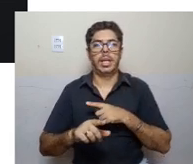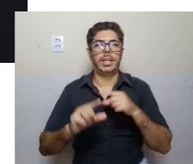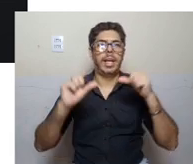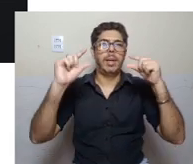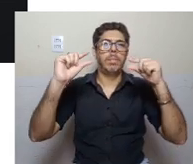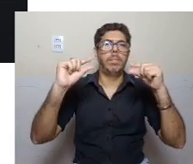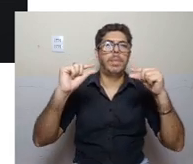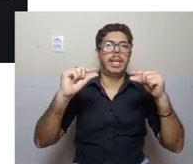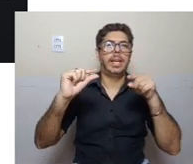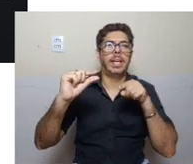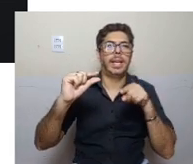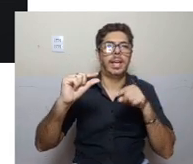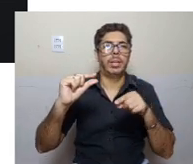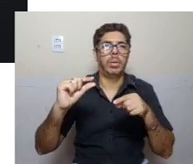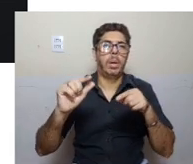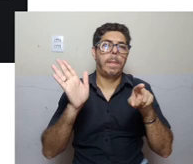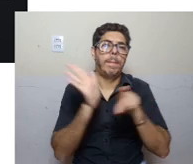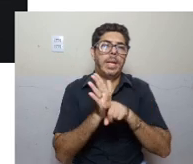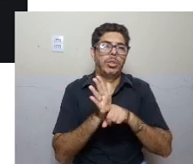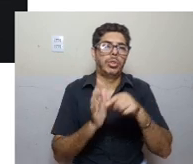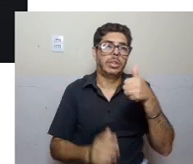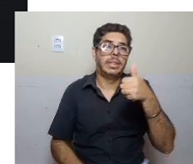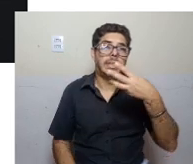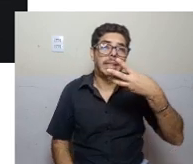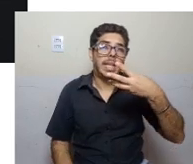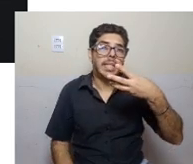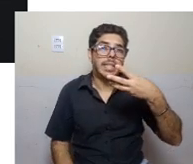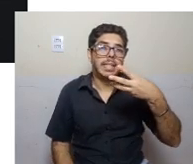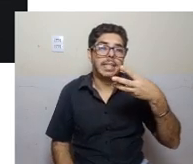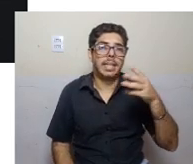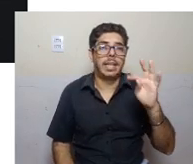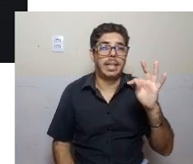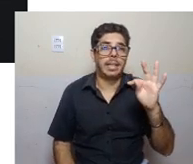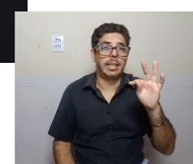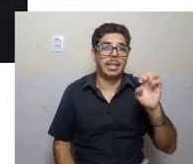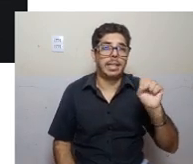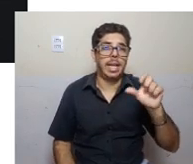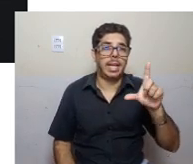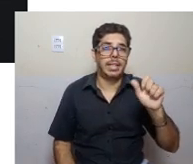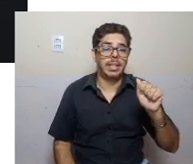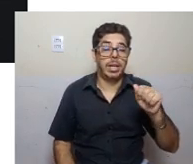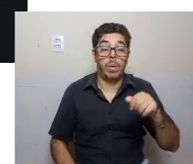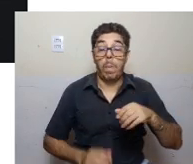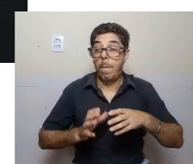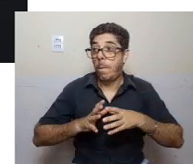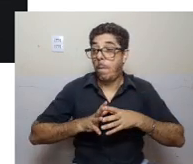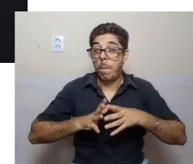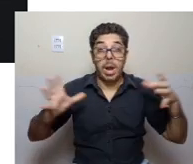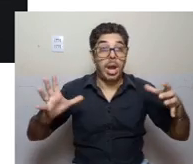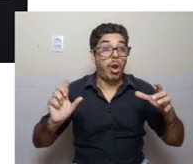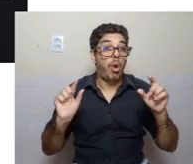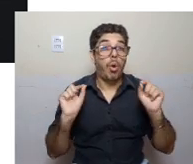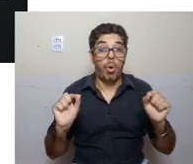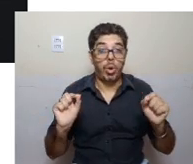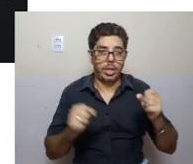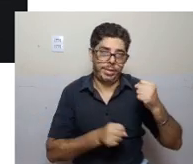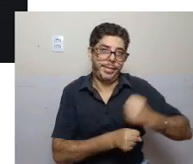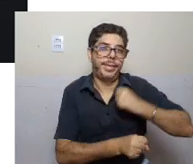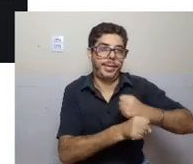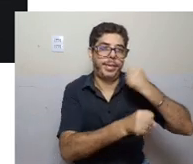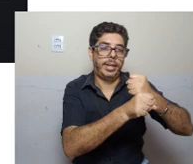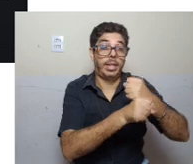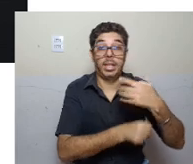ordem de 10 elevado a menos 13 Tesla, o maior campo produzido artificialmente pelo homem supera a casa